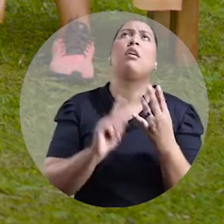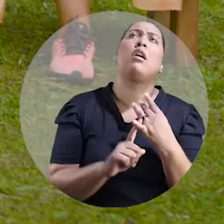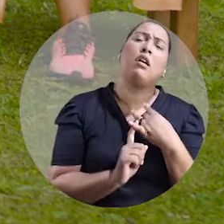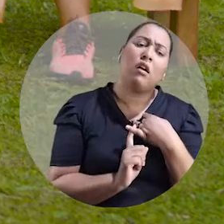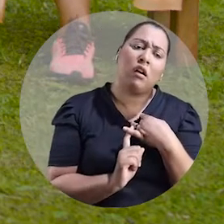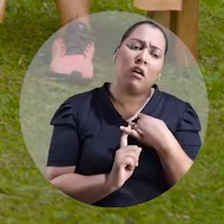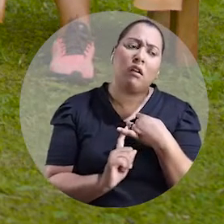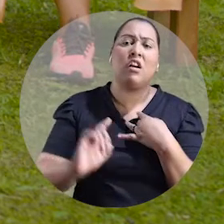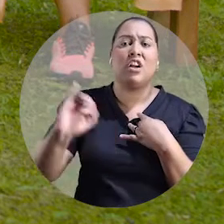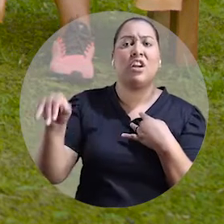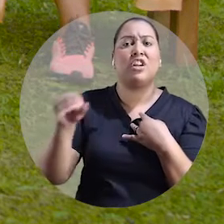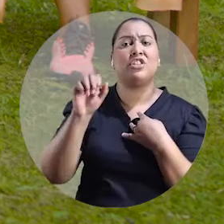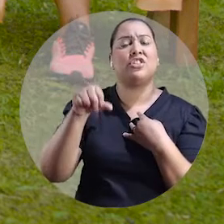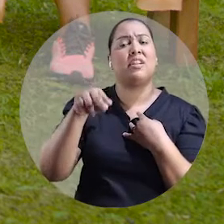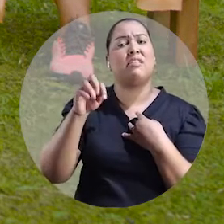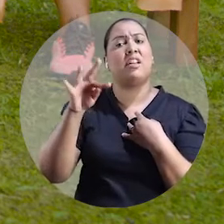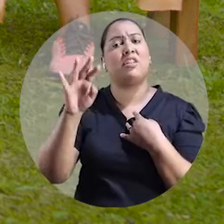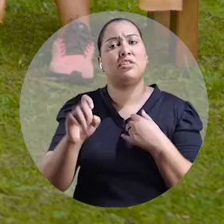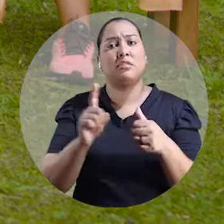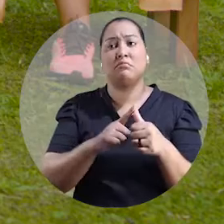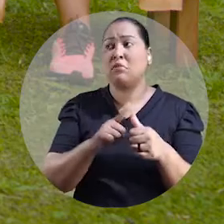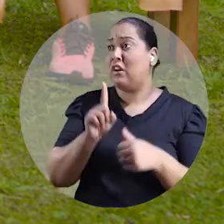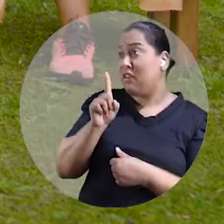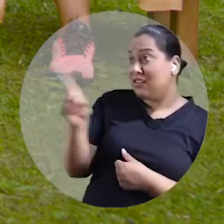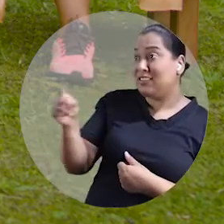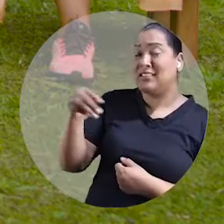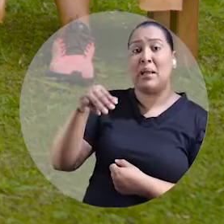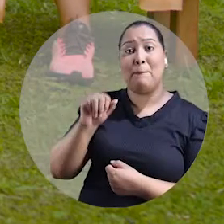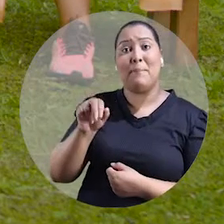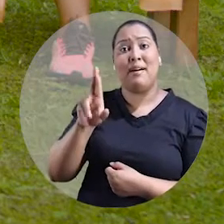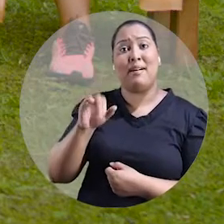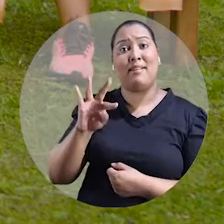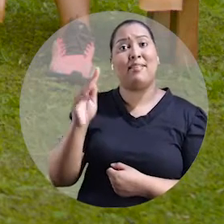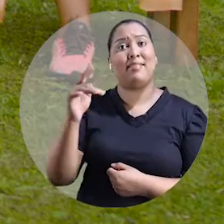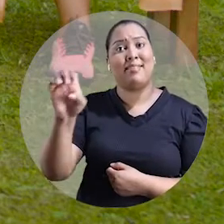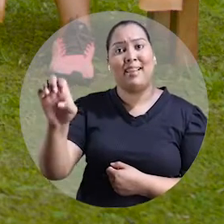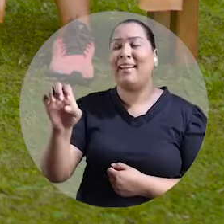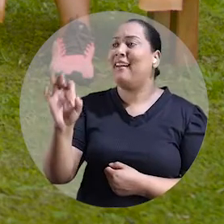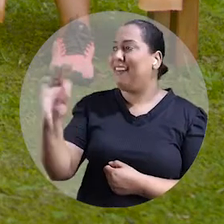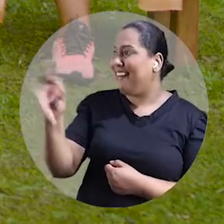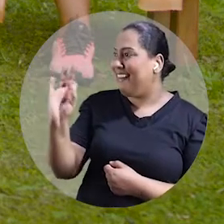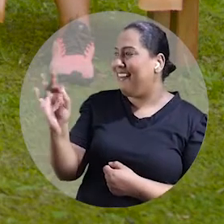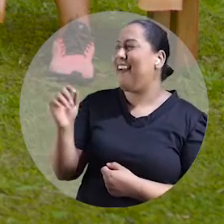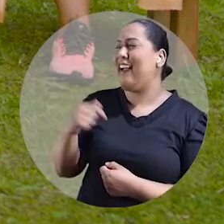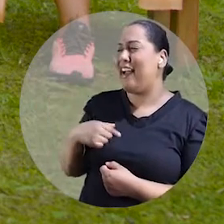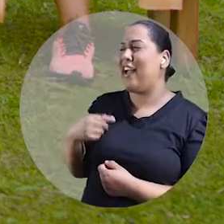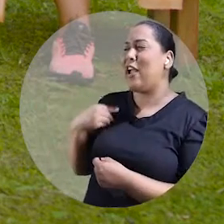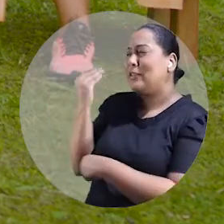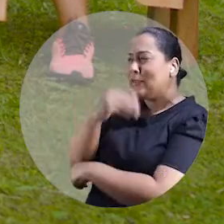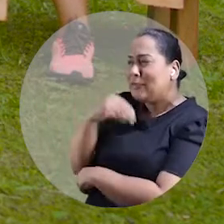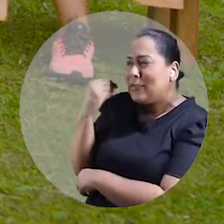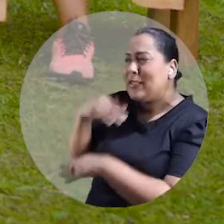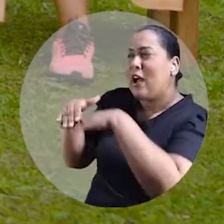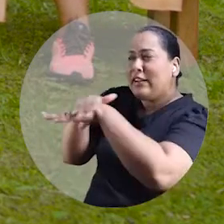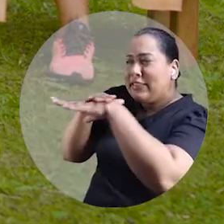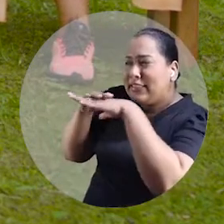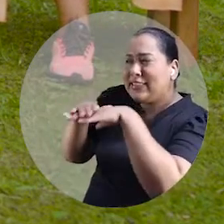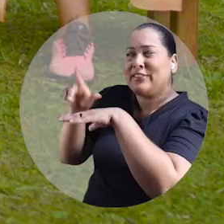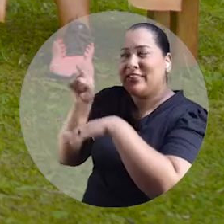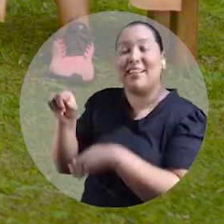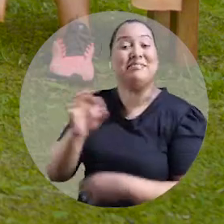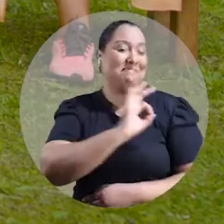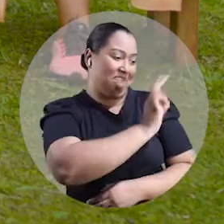a Janete Manacá e você, Marité, estava ali, eu fui convencendo. Tava cercando. Fui convencendo